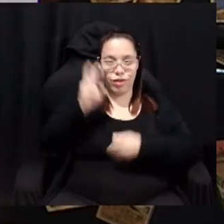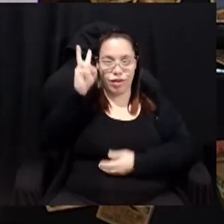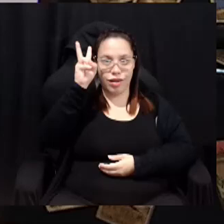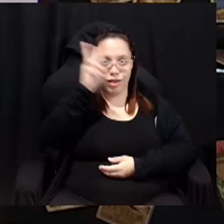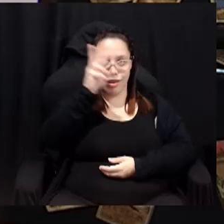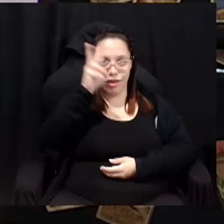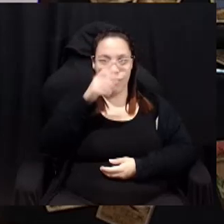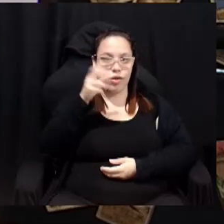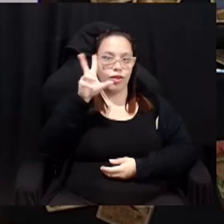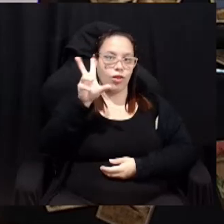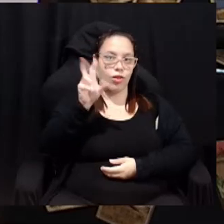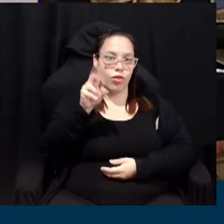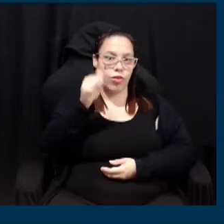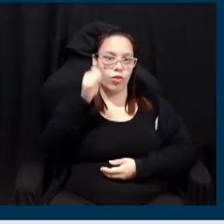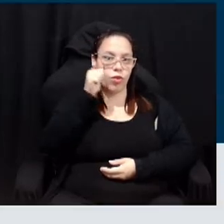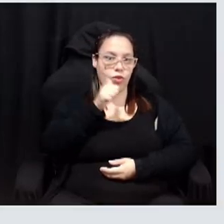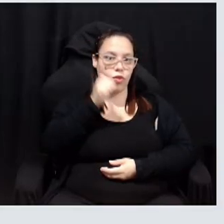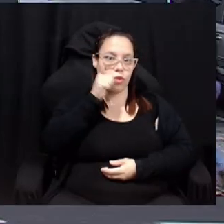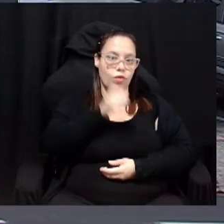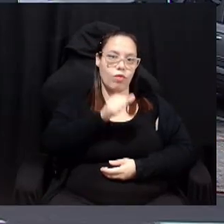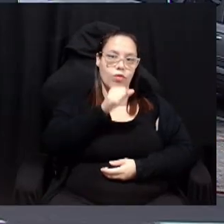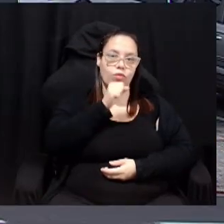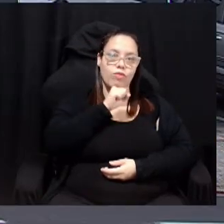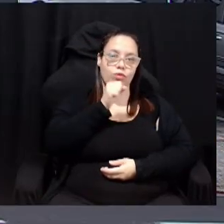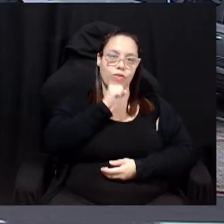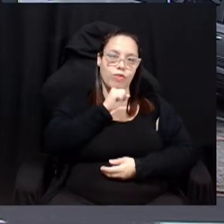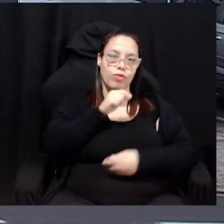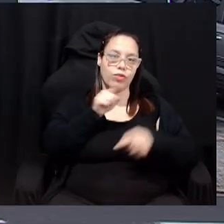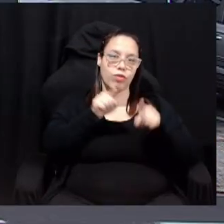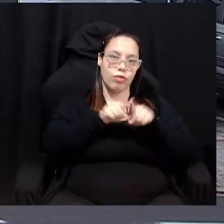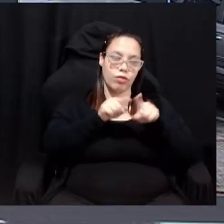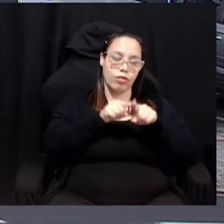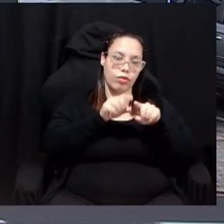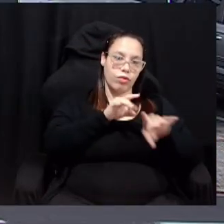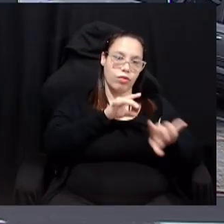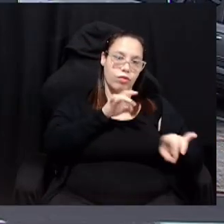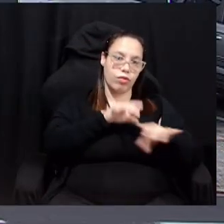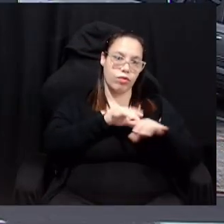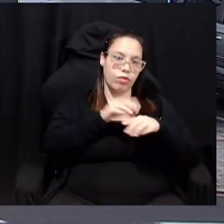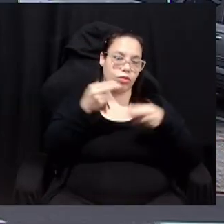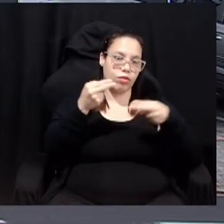vovô, como os nossos produtos também. No digital, o Sebrae tem vários